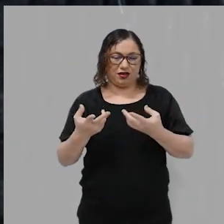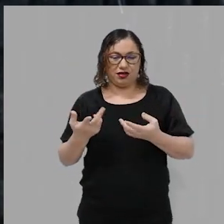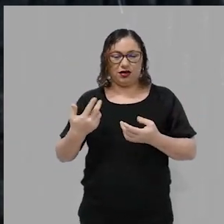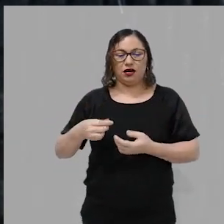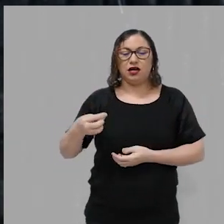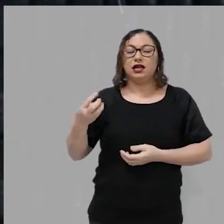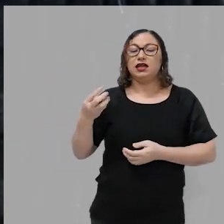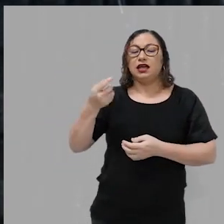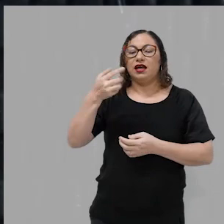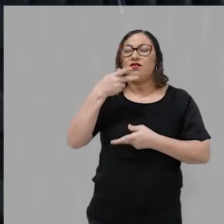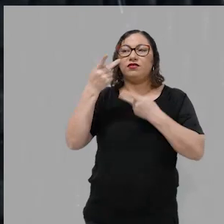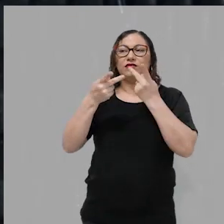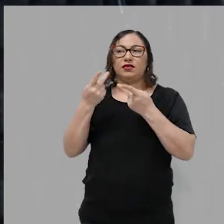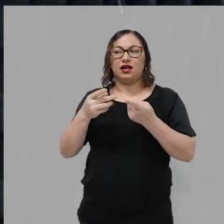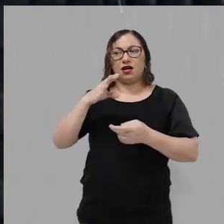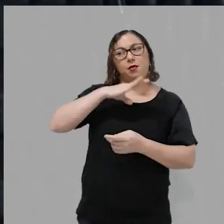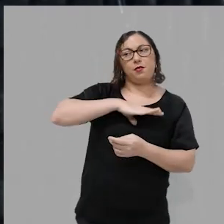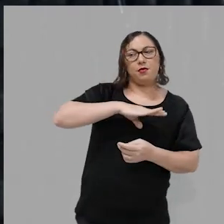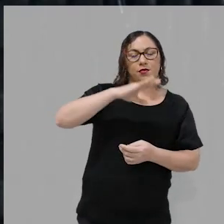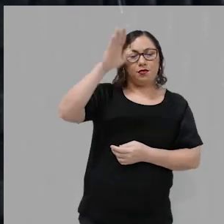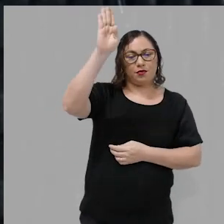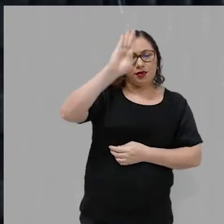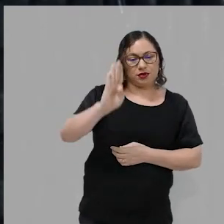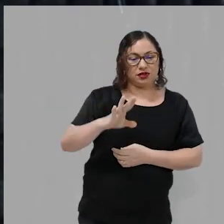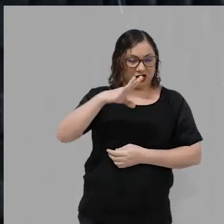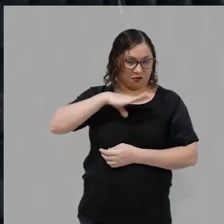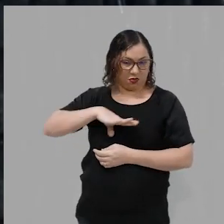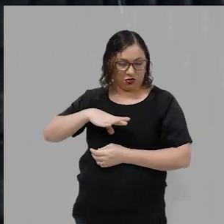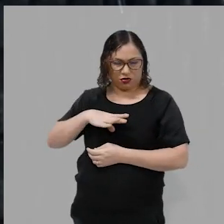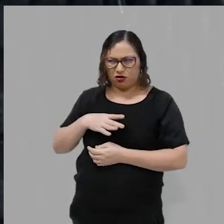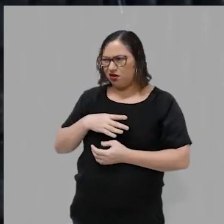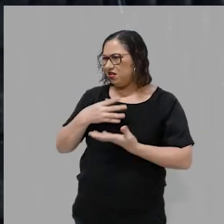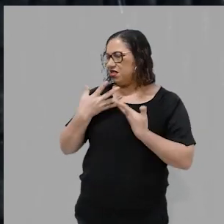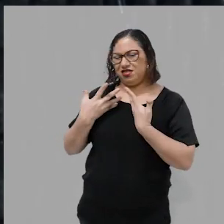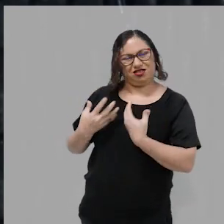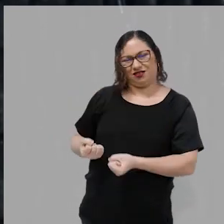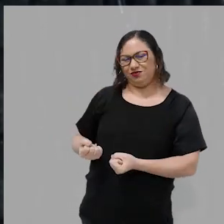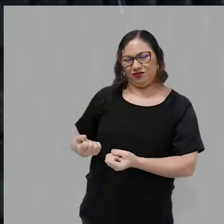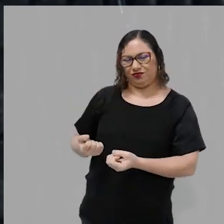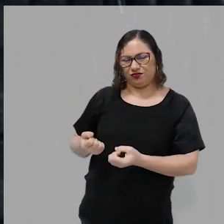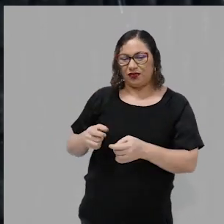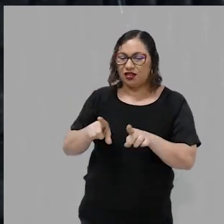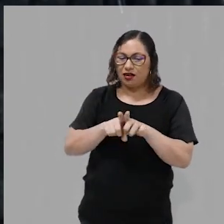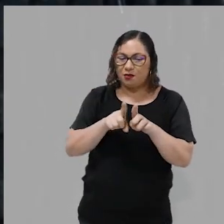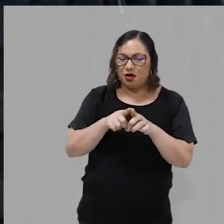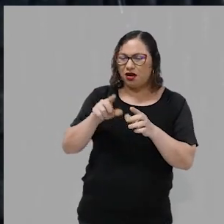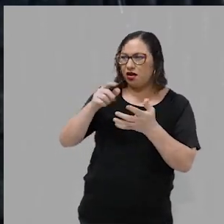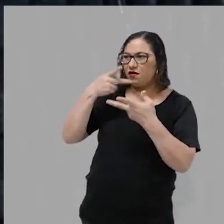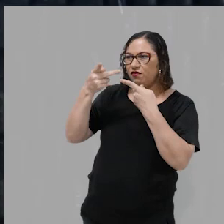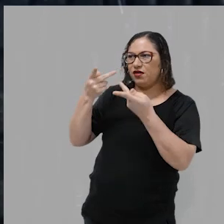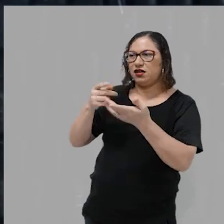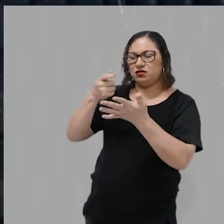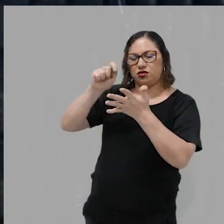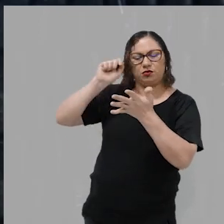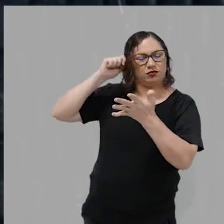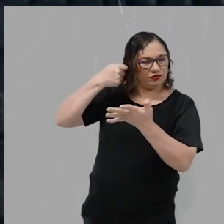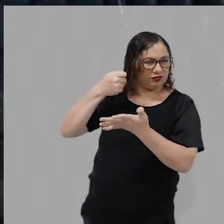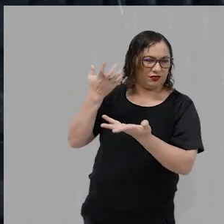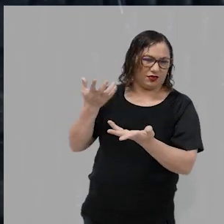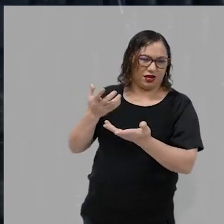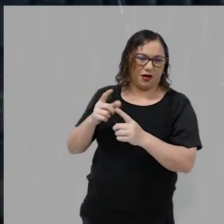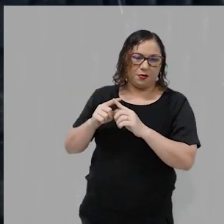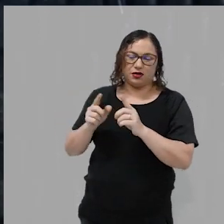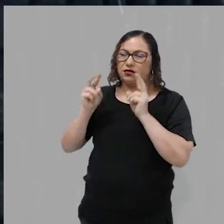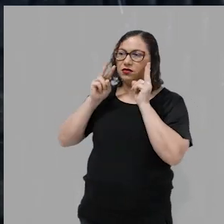livro, que fala sobre os brasileiros e os portugueses, não agradou. Nem o que fala sobre negros. Mas quando a gente olha as obras de Debré, você